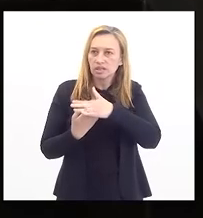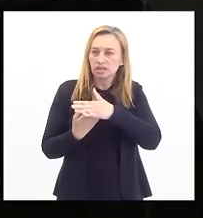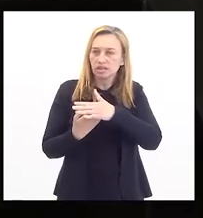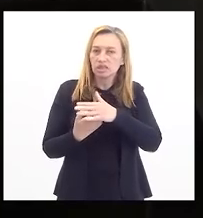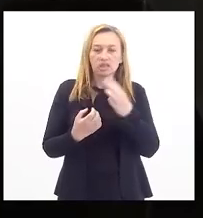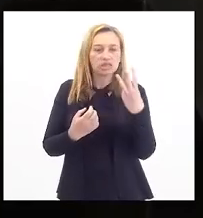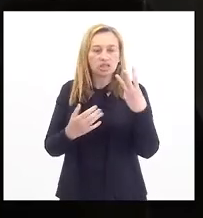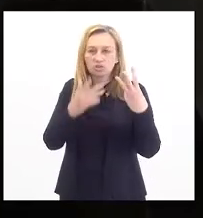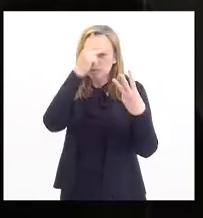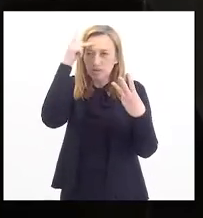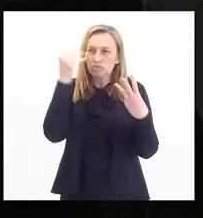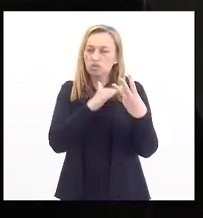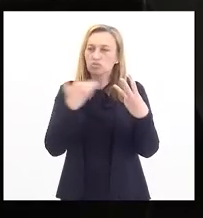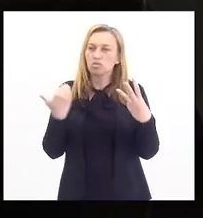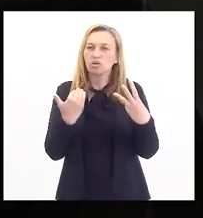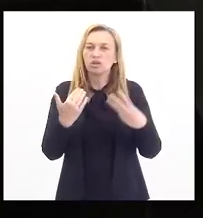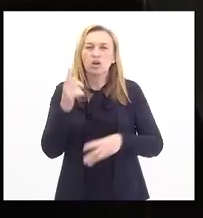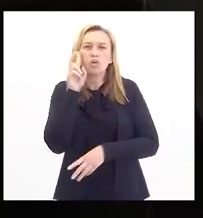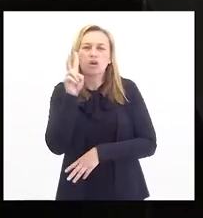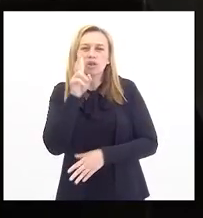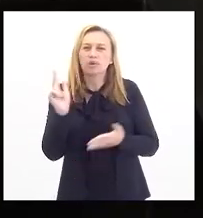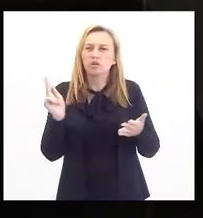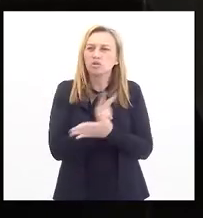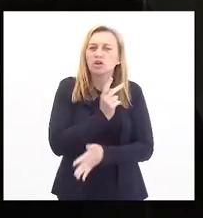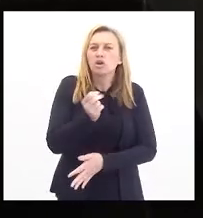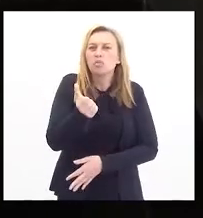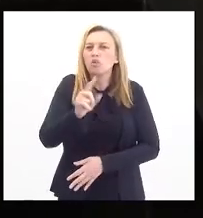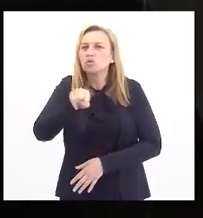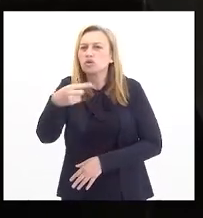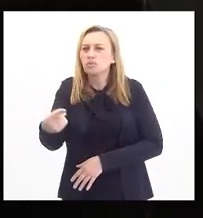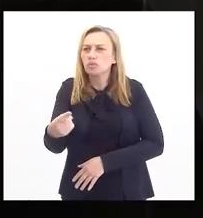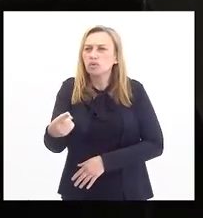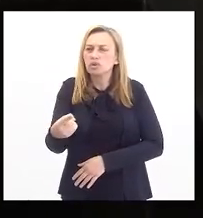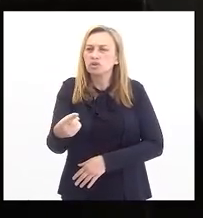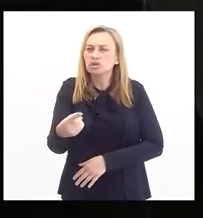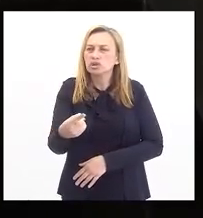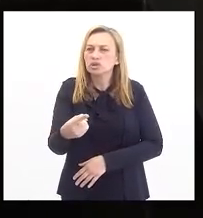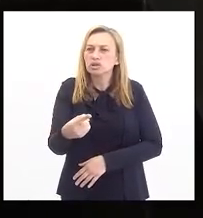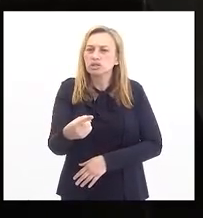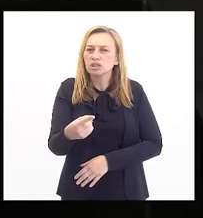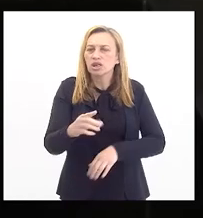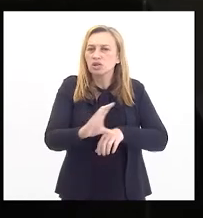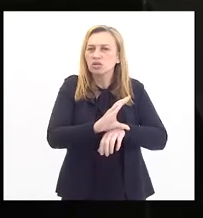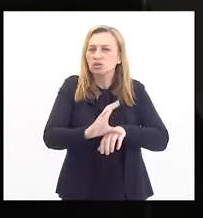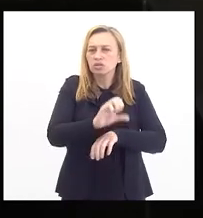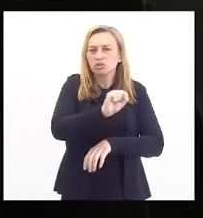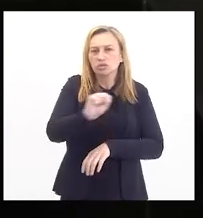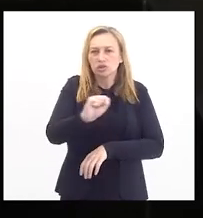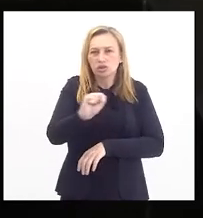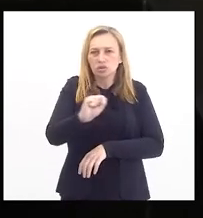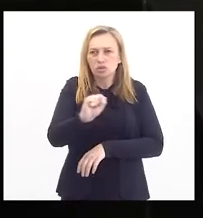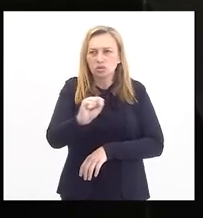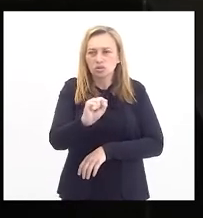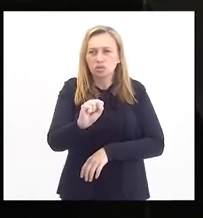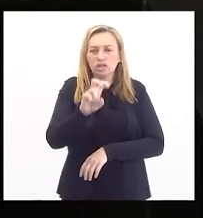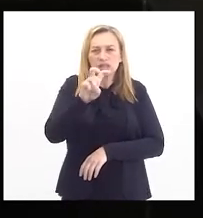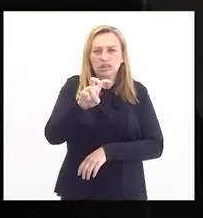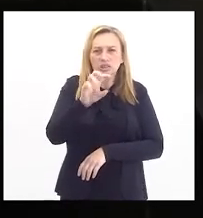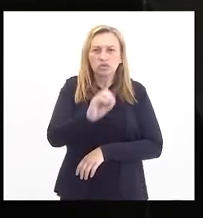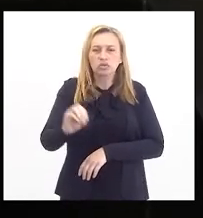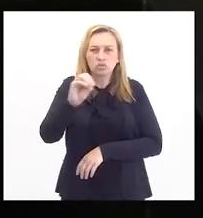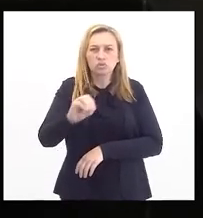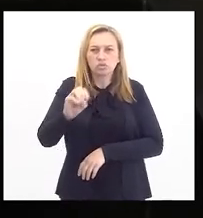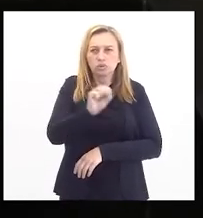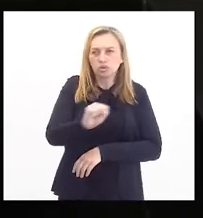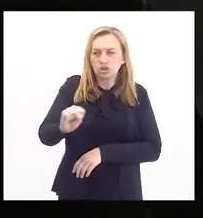assassinados. Eu lembro que isso aconteceu pouco depois da promulgação da Constituição de 88, que foi em 5 de outubro de